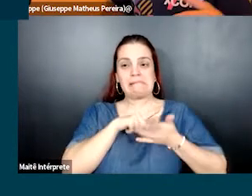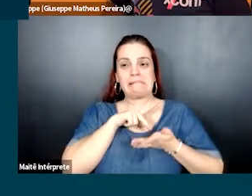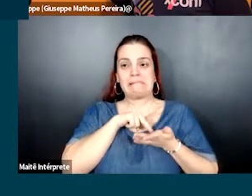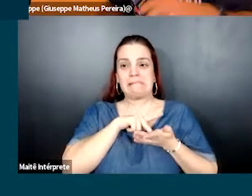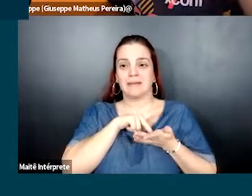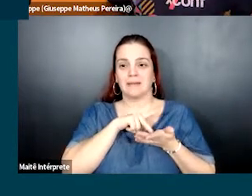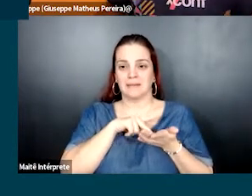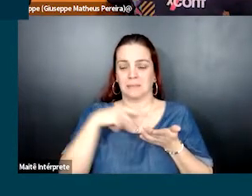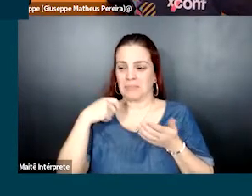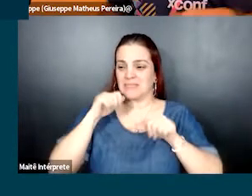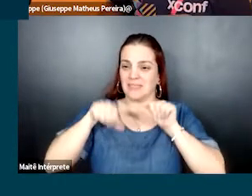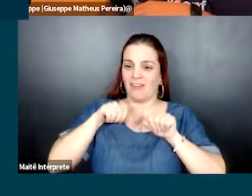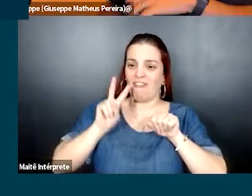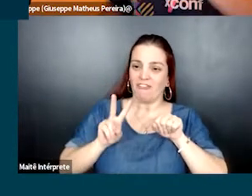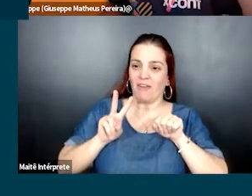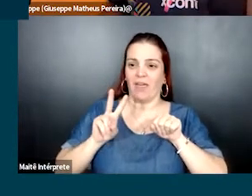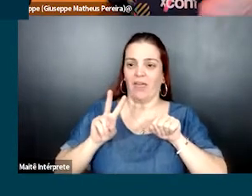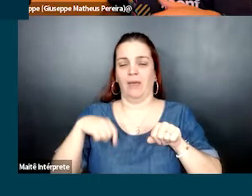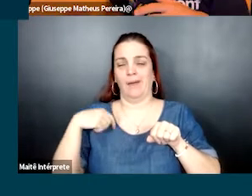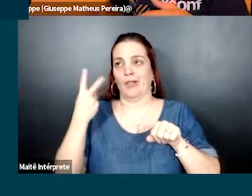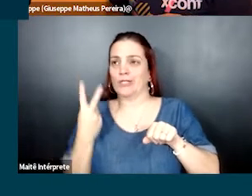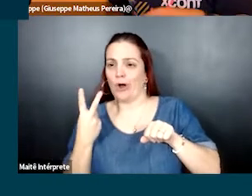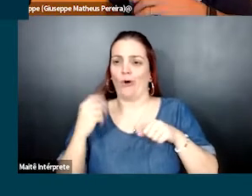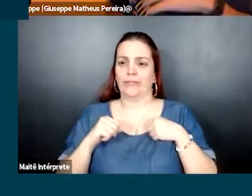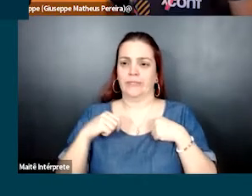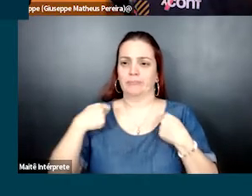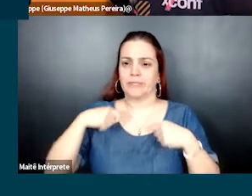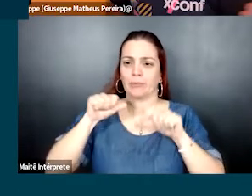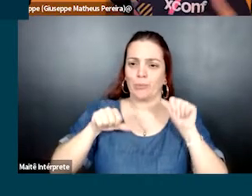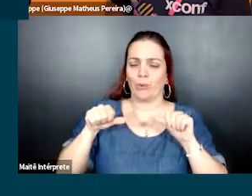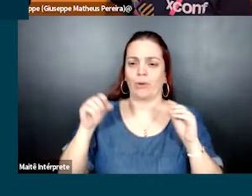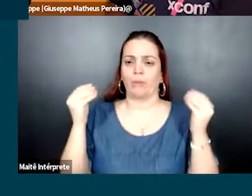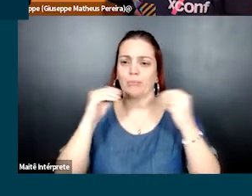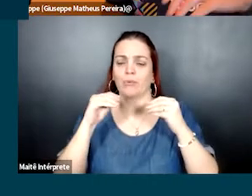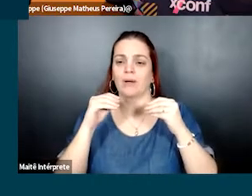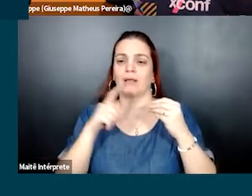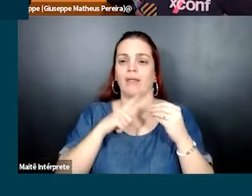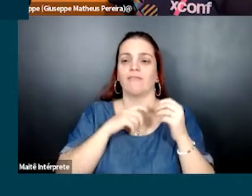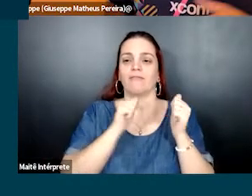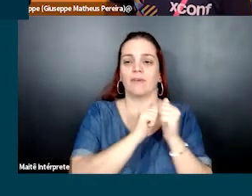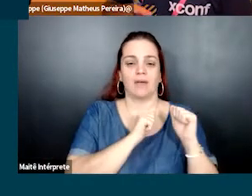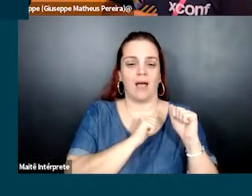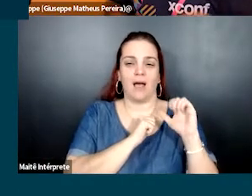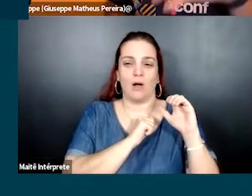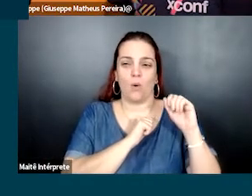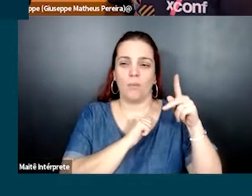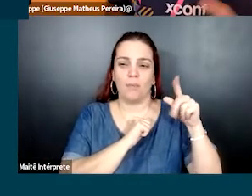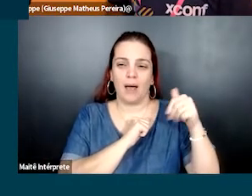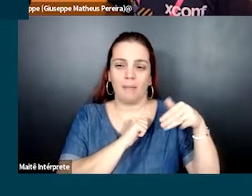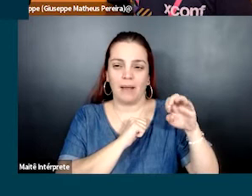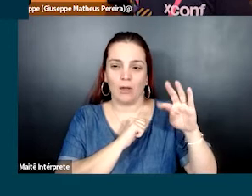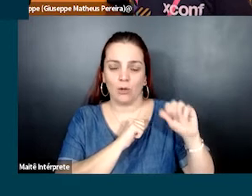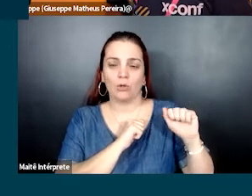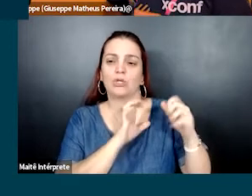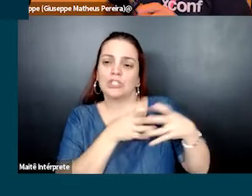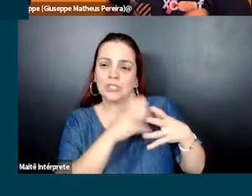é comum, tem que nascer o V2 disso, fazer o V2 daquilo, que a estrutura não escala, foi acoplada com um time, uma solução de um